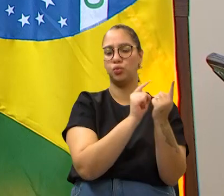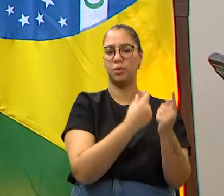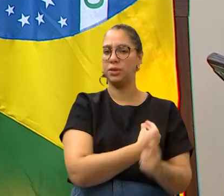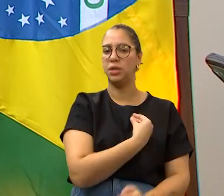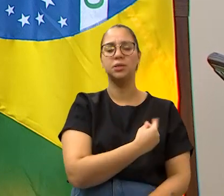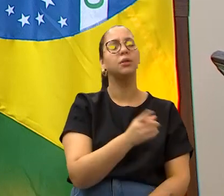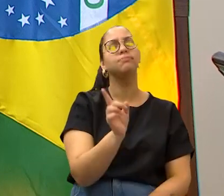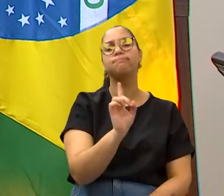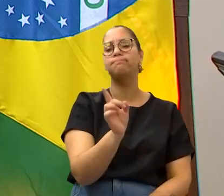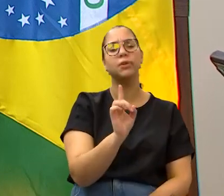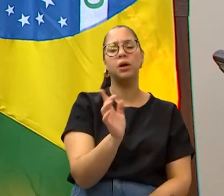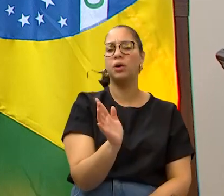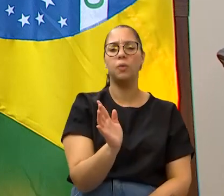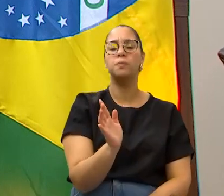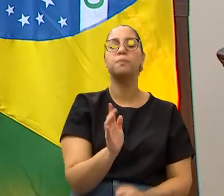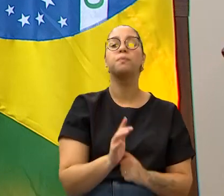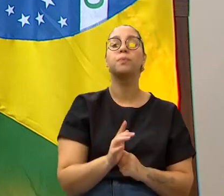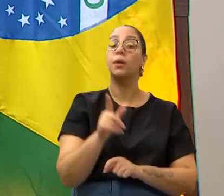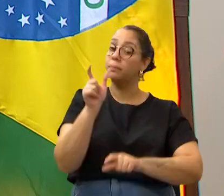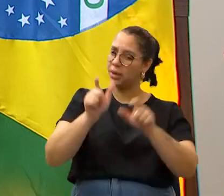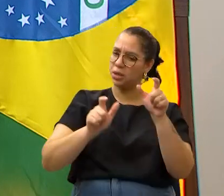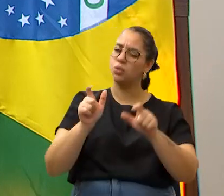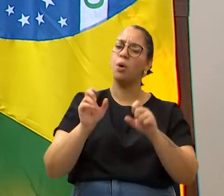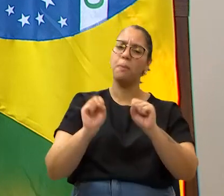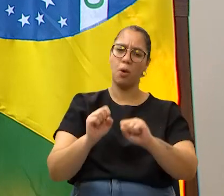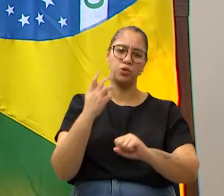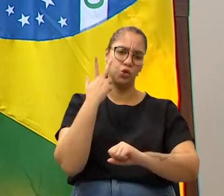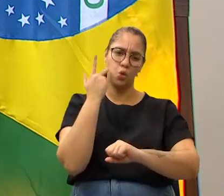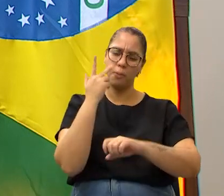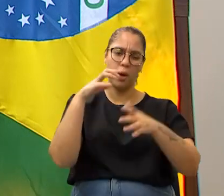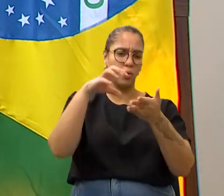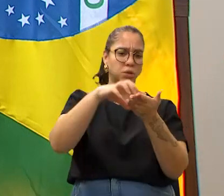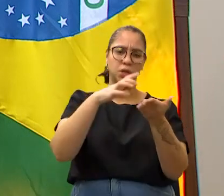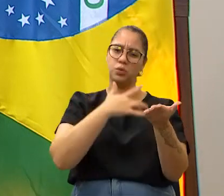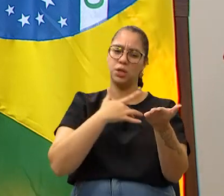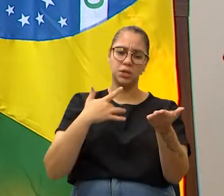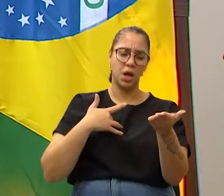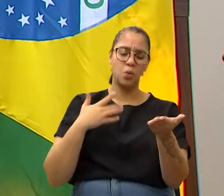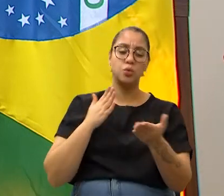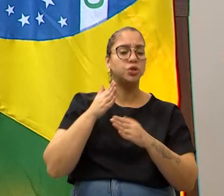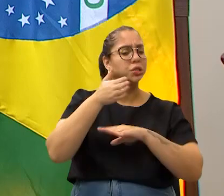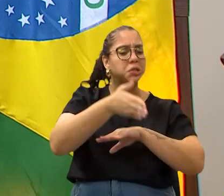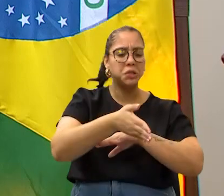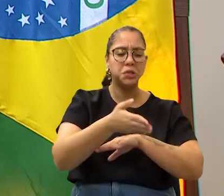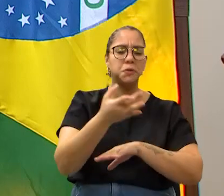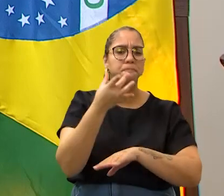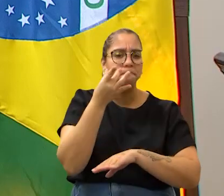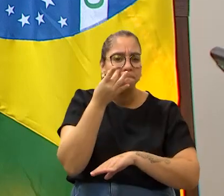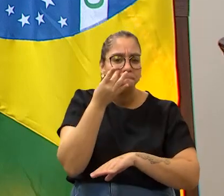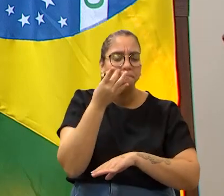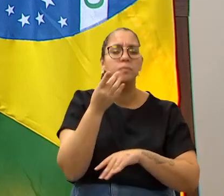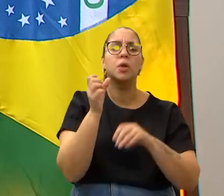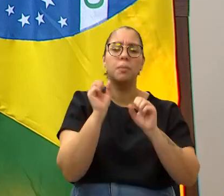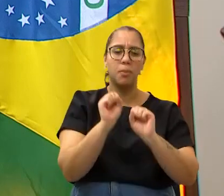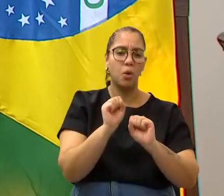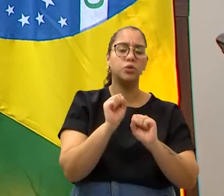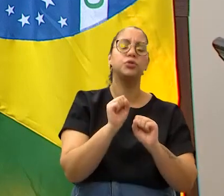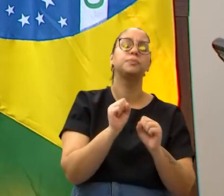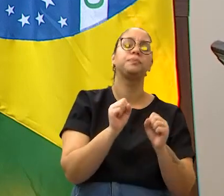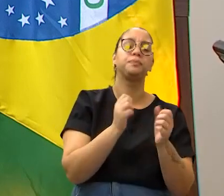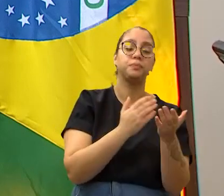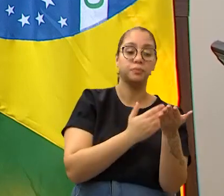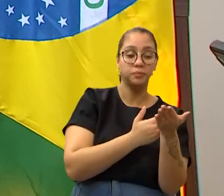né? O cidadão ele vai ao centro de saúde, a unidade básica, ele passa por uma triagem